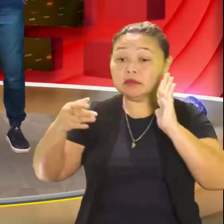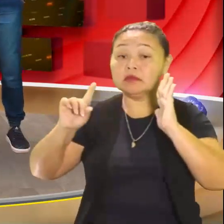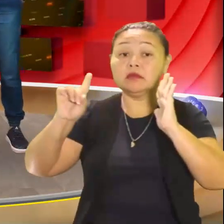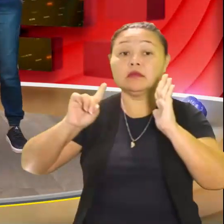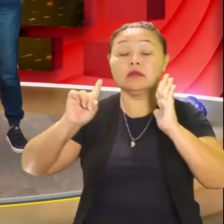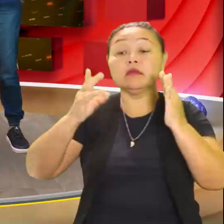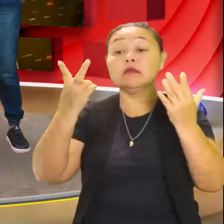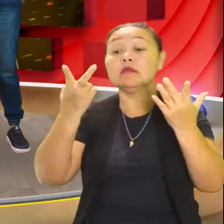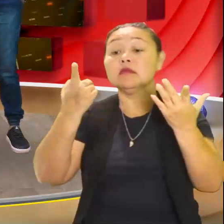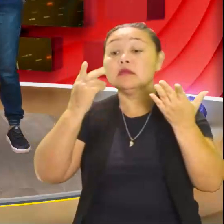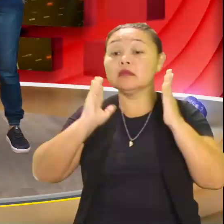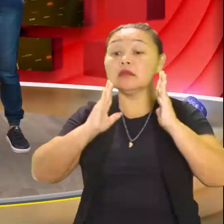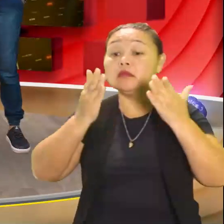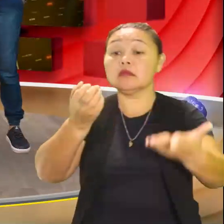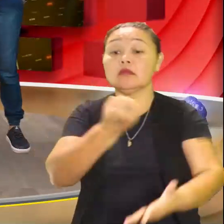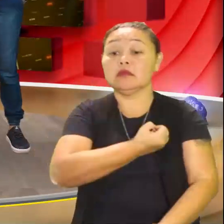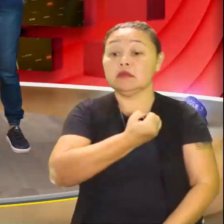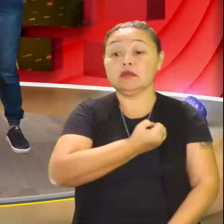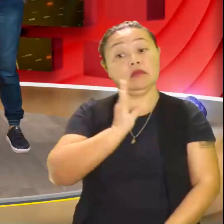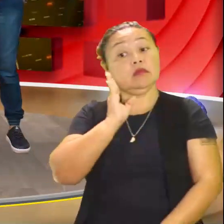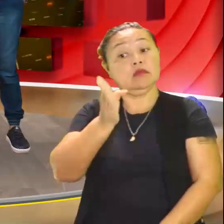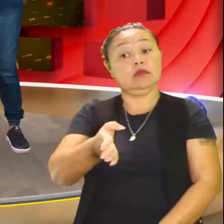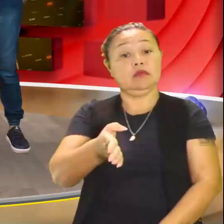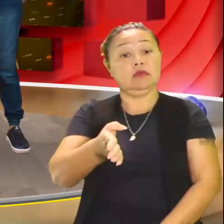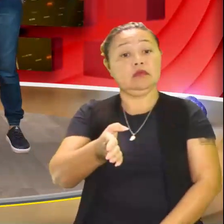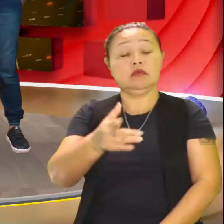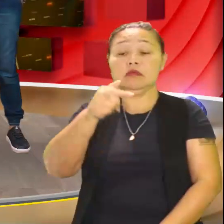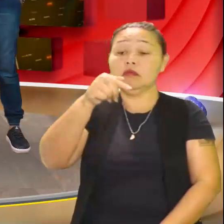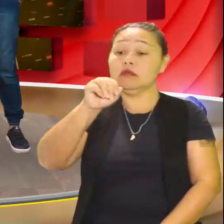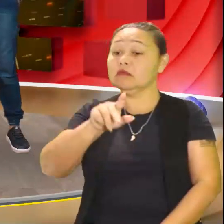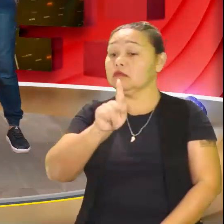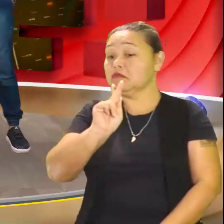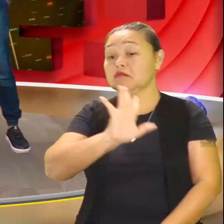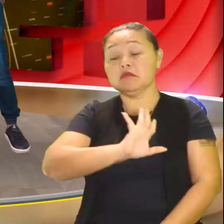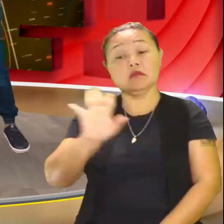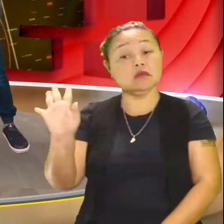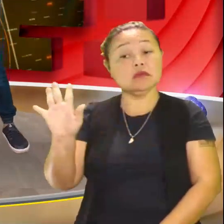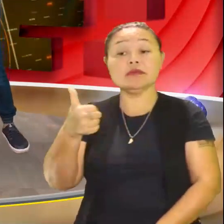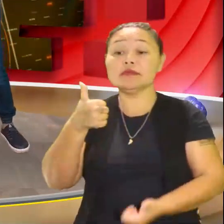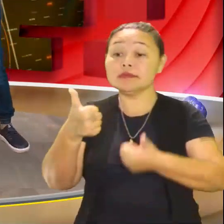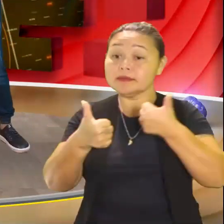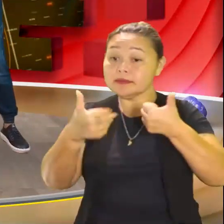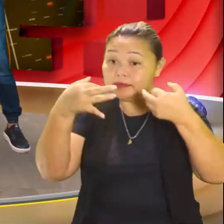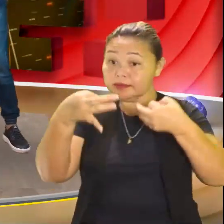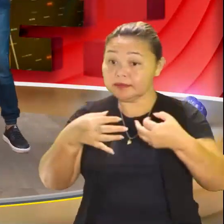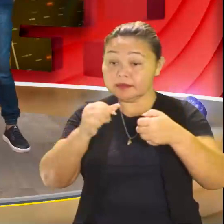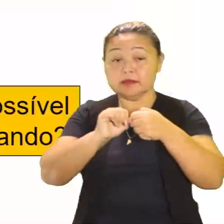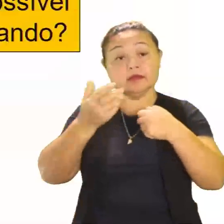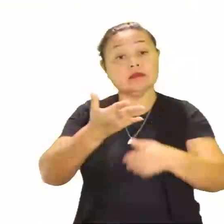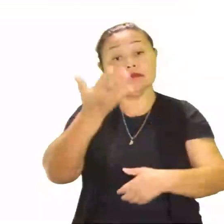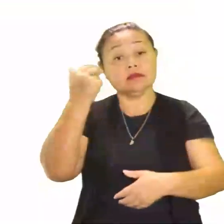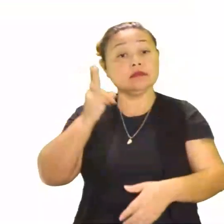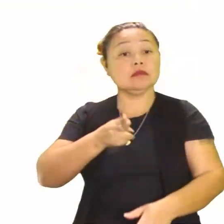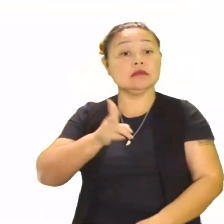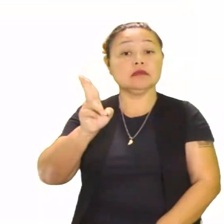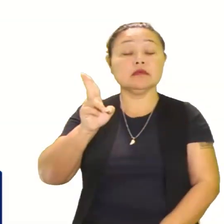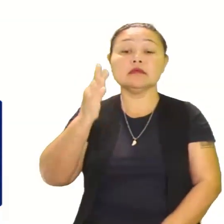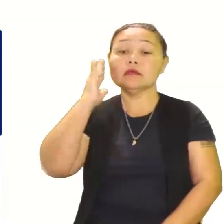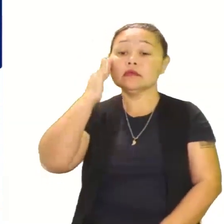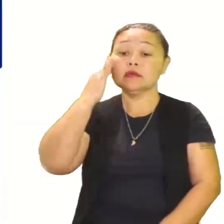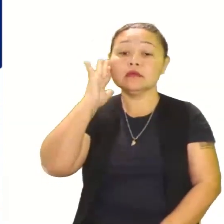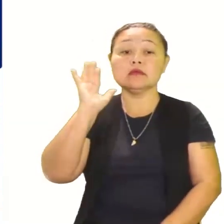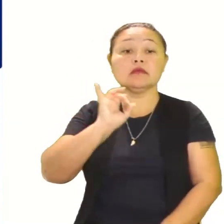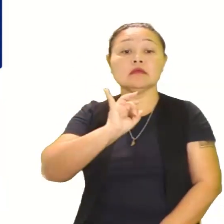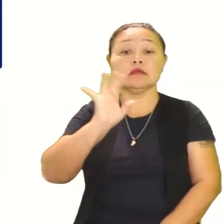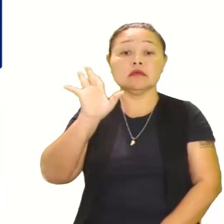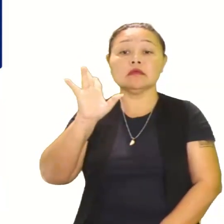Em módulo nos interessa um valor absoluto. 70 km por hora. Perfeito. Beleza? Então olha lá, vamos continuando aqui para a gente